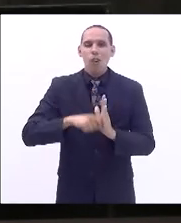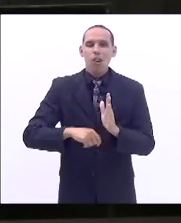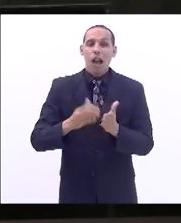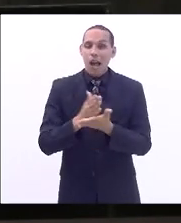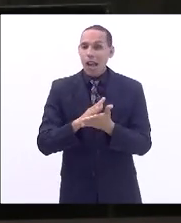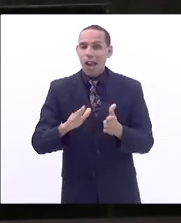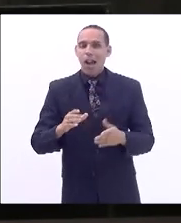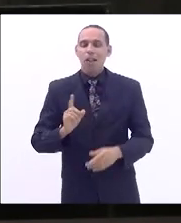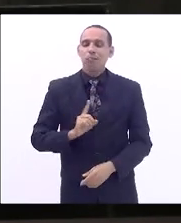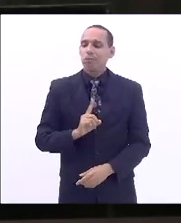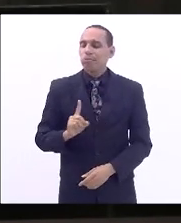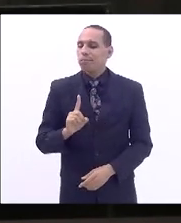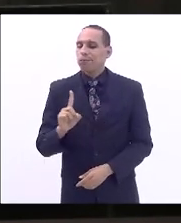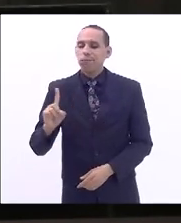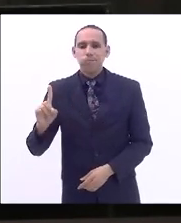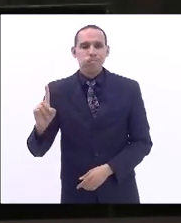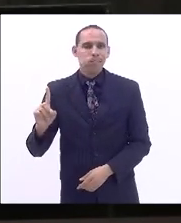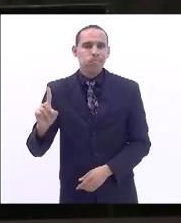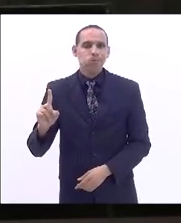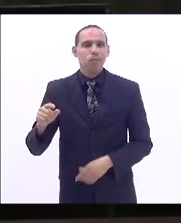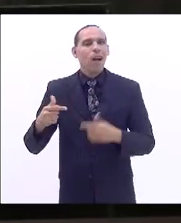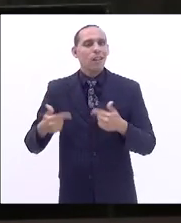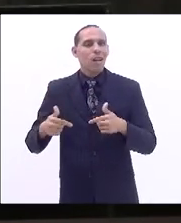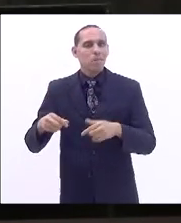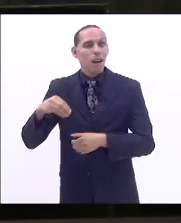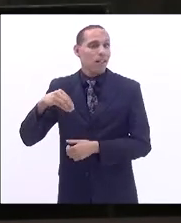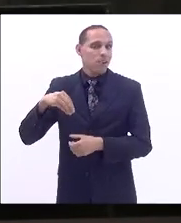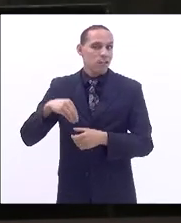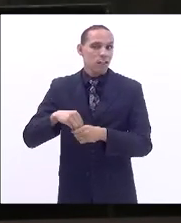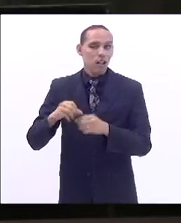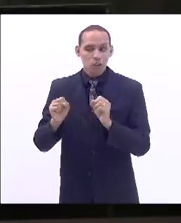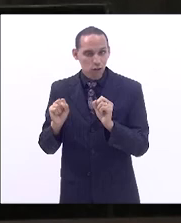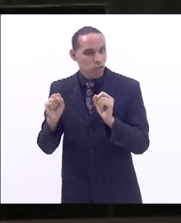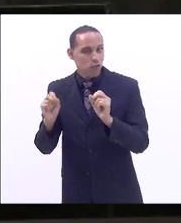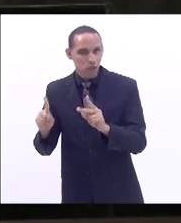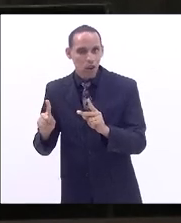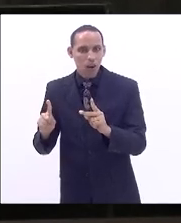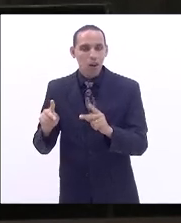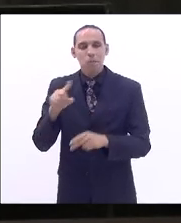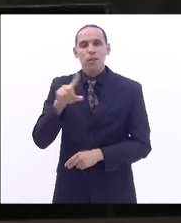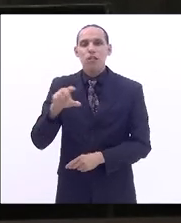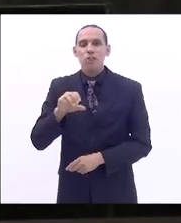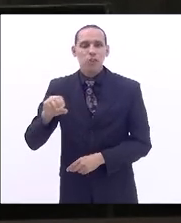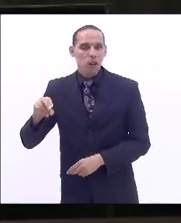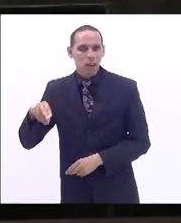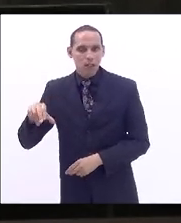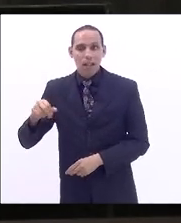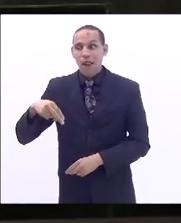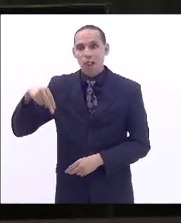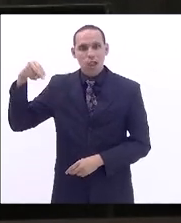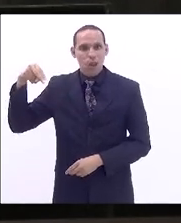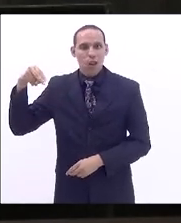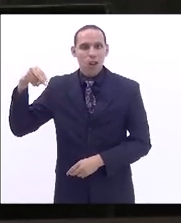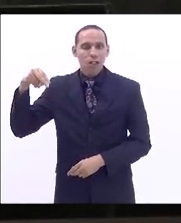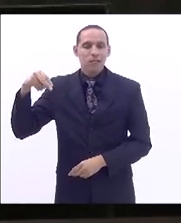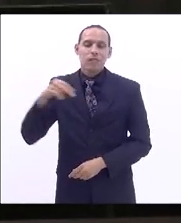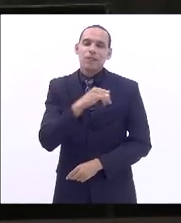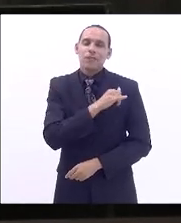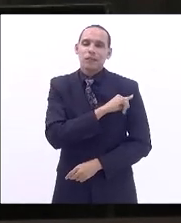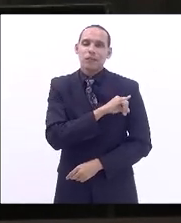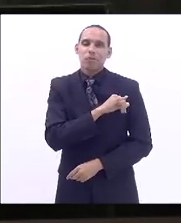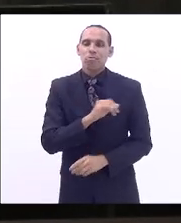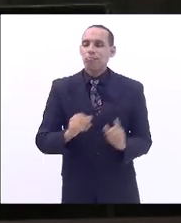o rapaz foi até o antigo emprego e um Shopping Del Castilho na Zona Norte do Rio de Janeiro para acertar as contas